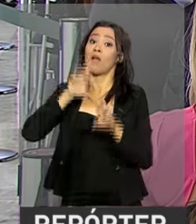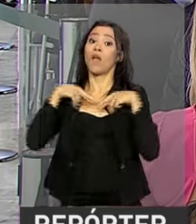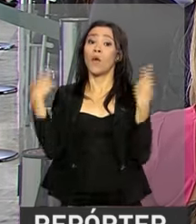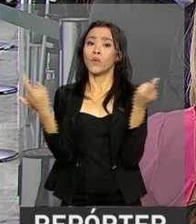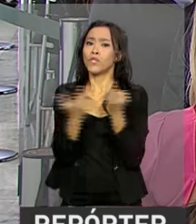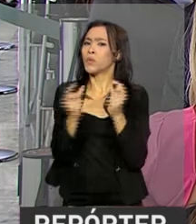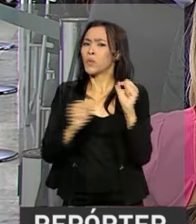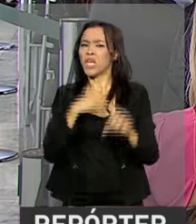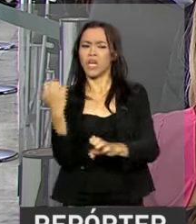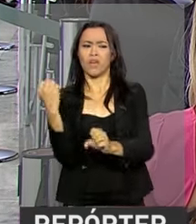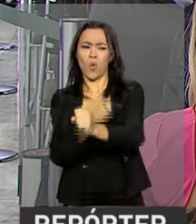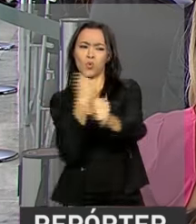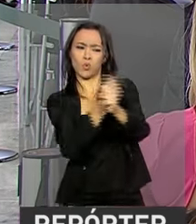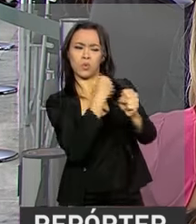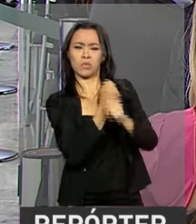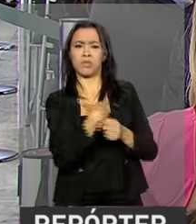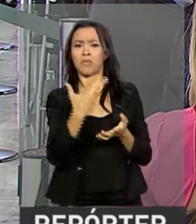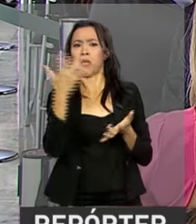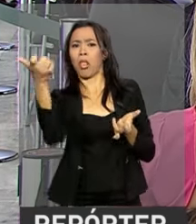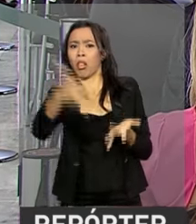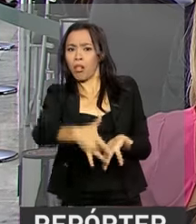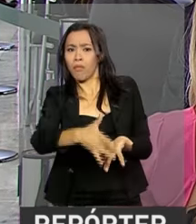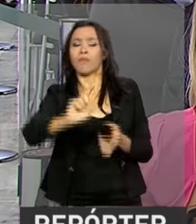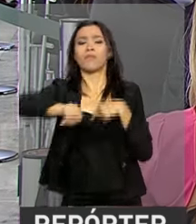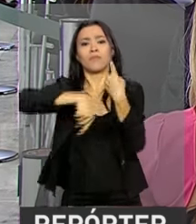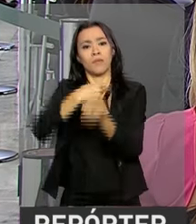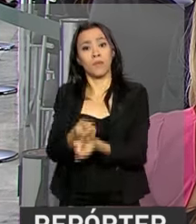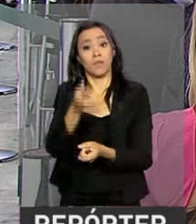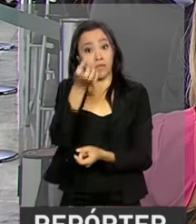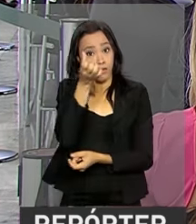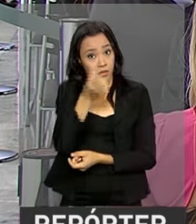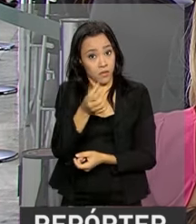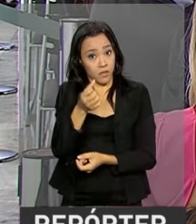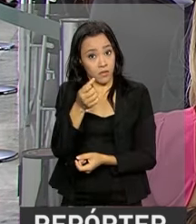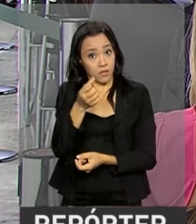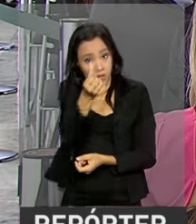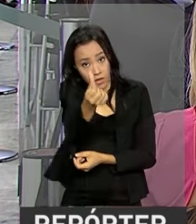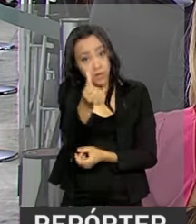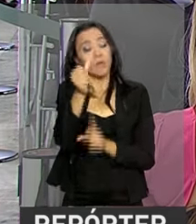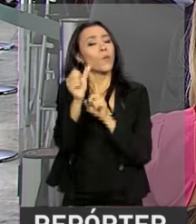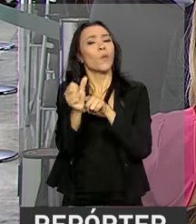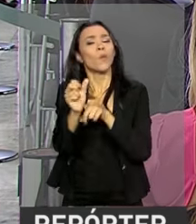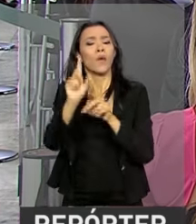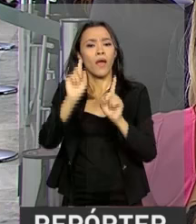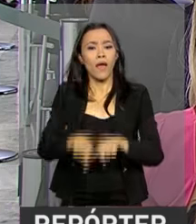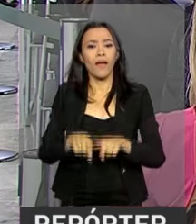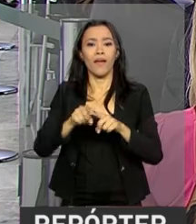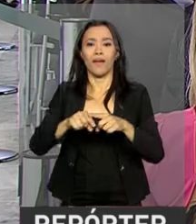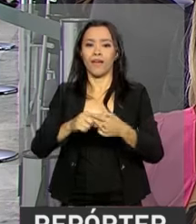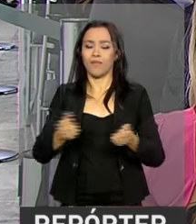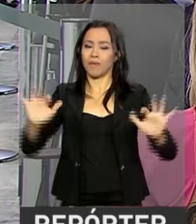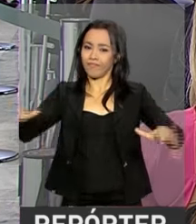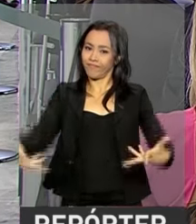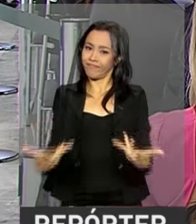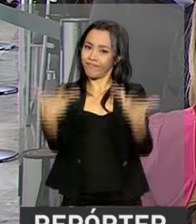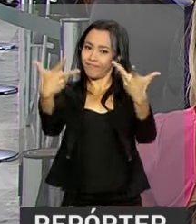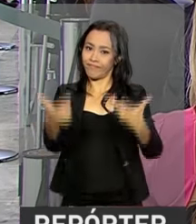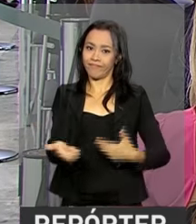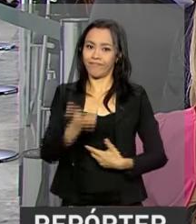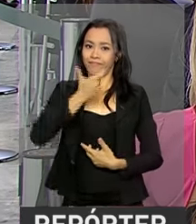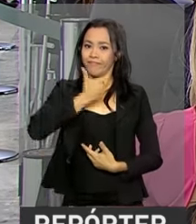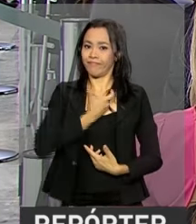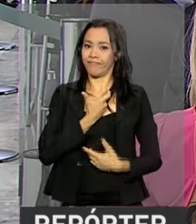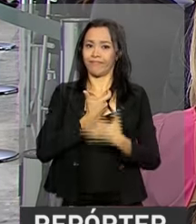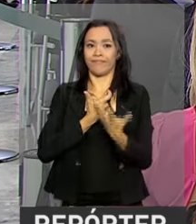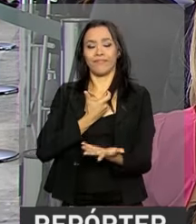obras inacabadas. E no final da tarde, às 18 horas, ele participa da cerimônia de entrega da Ordem do Mérito Cultural 2016